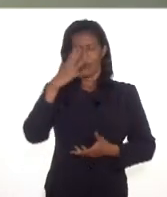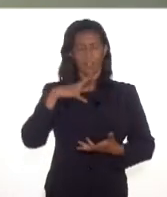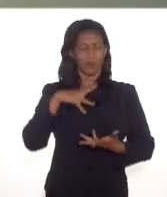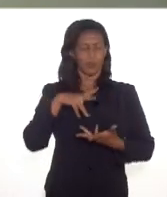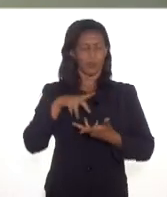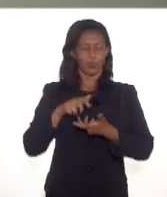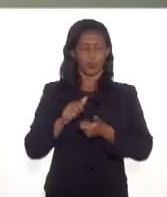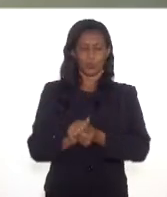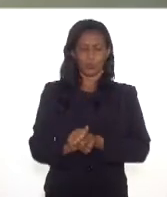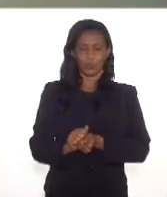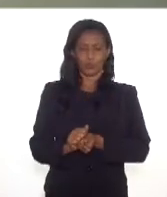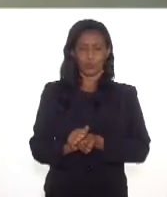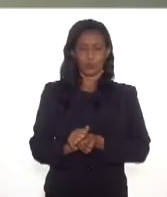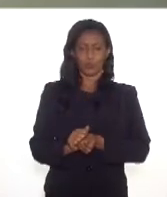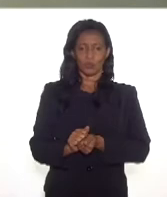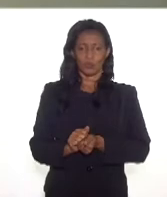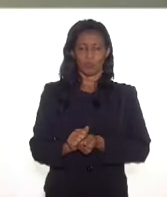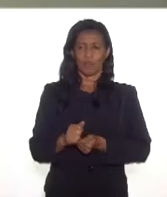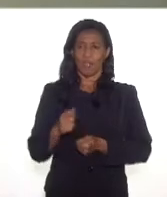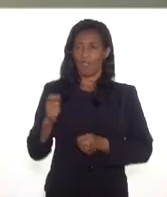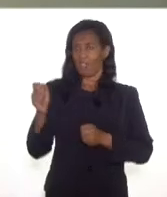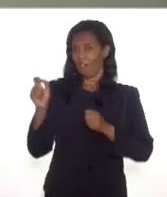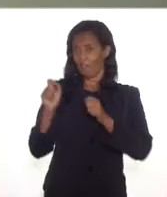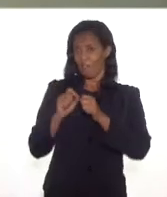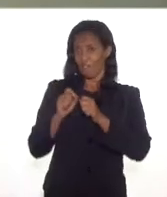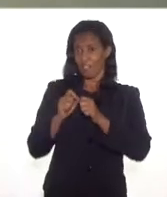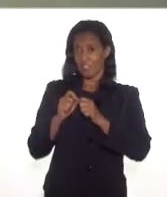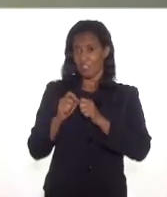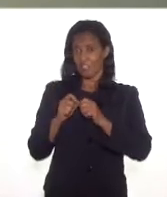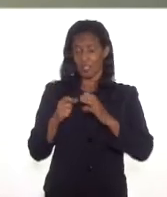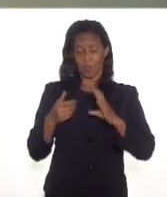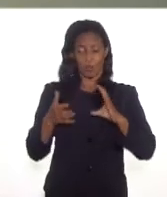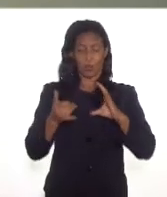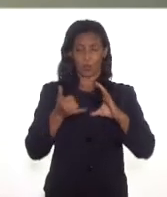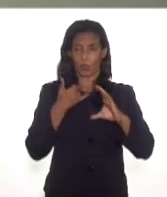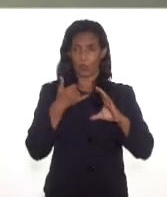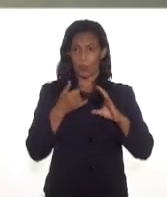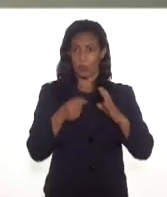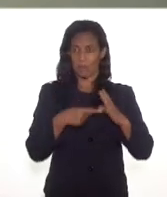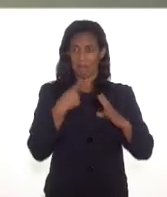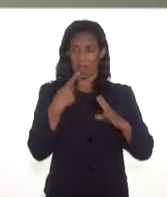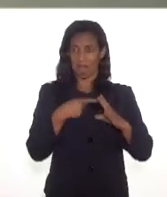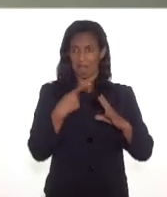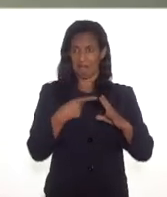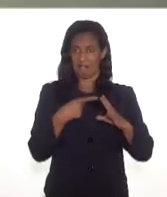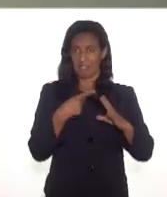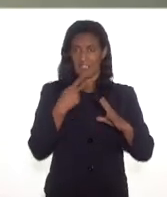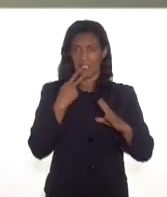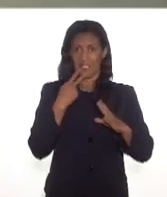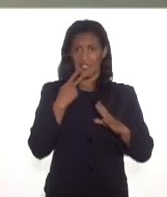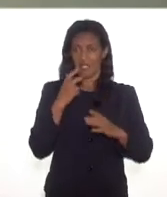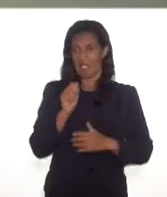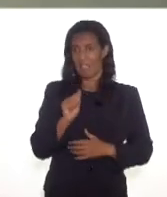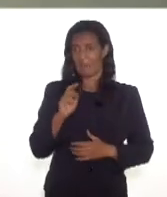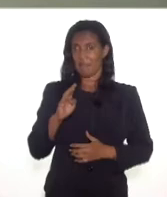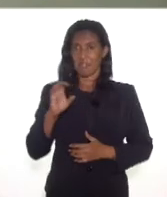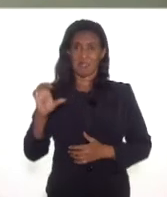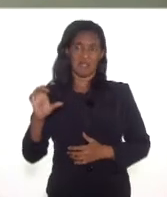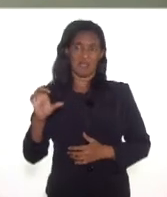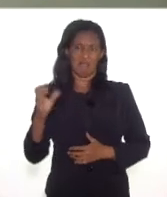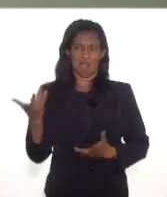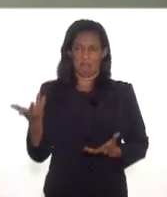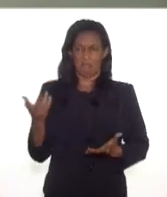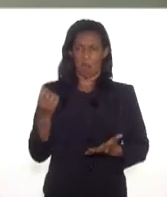é fazer um post dizendo que você é da área ABC da nossa cidade, sem